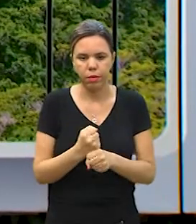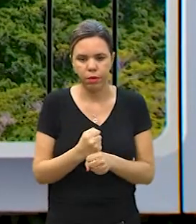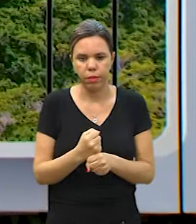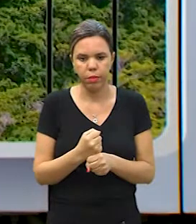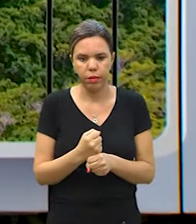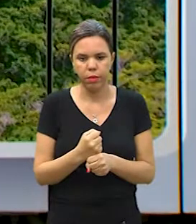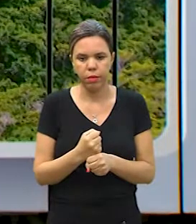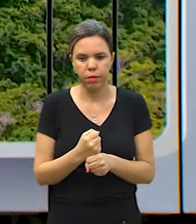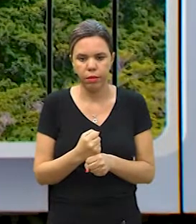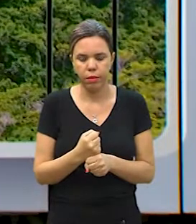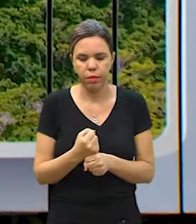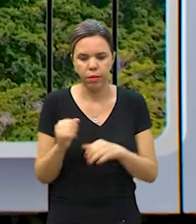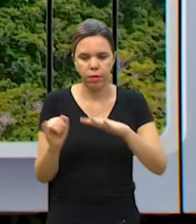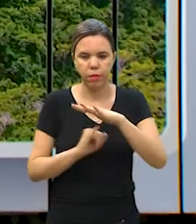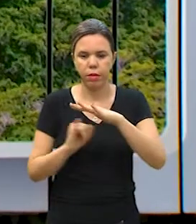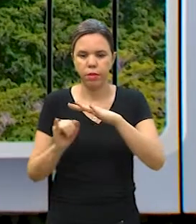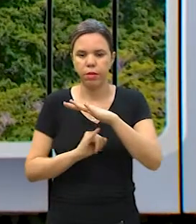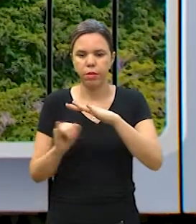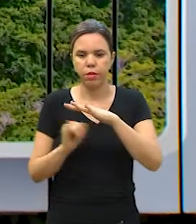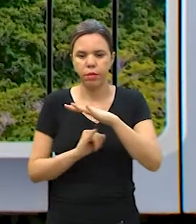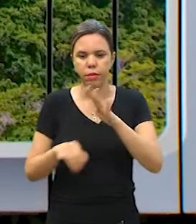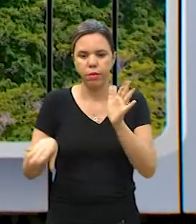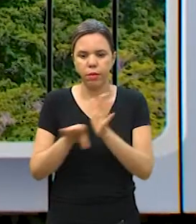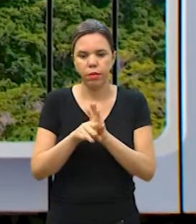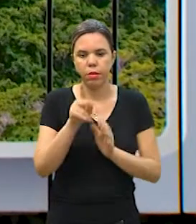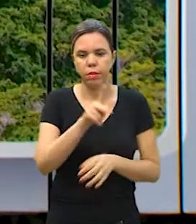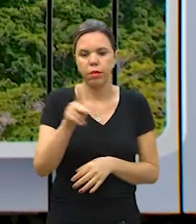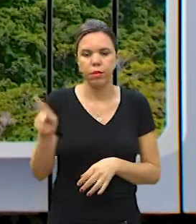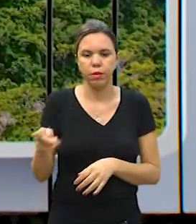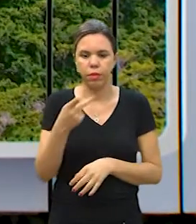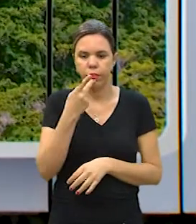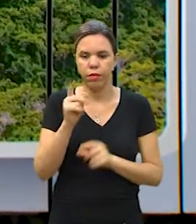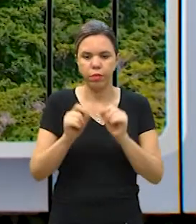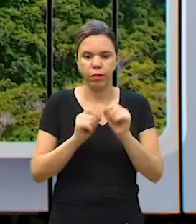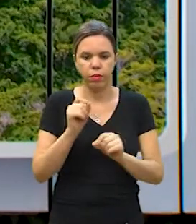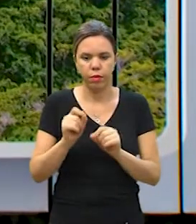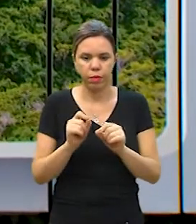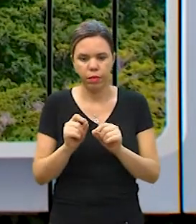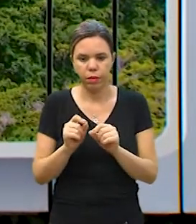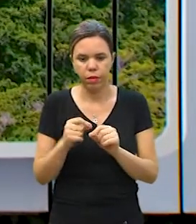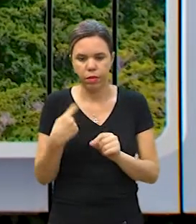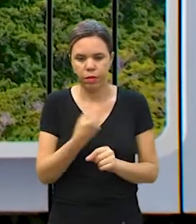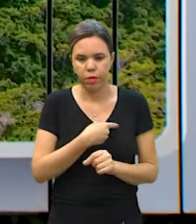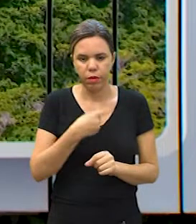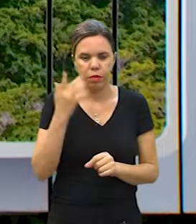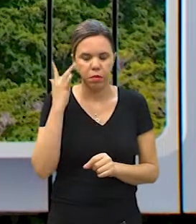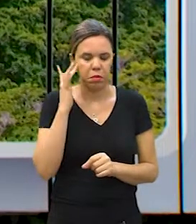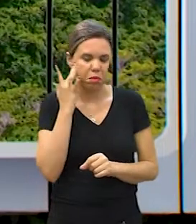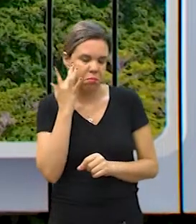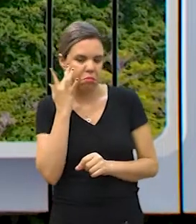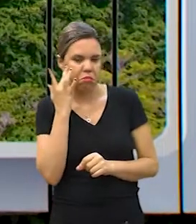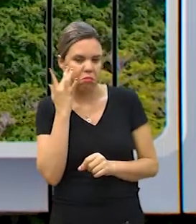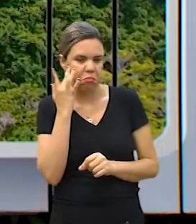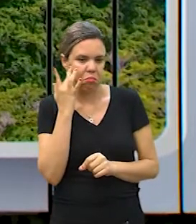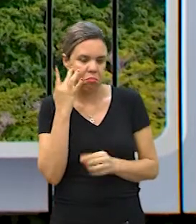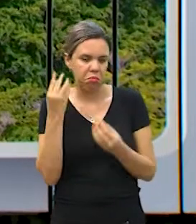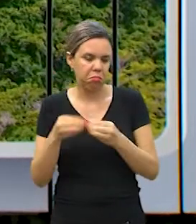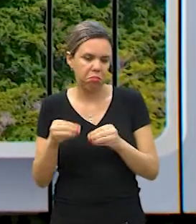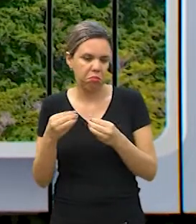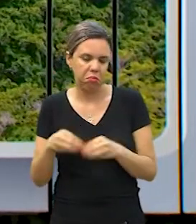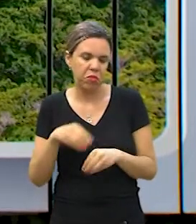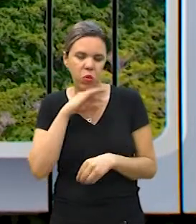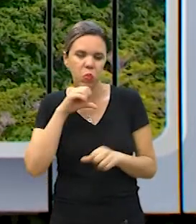do ano, as instituições vêm para os professores e falam o seguinte, nós achamos que